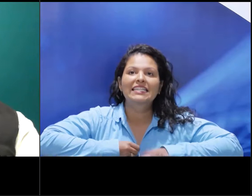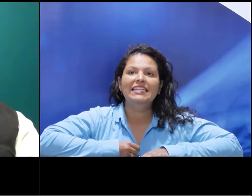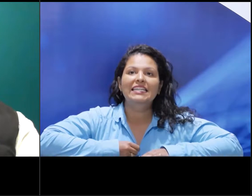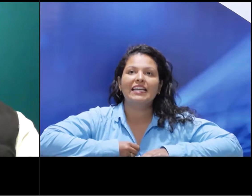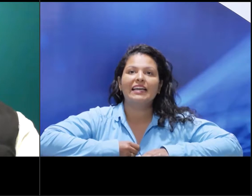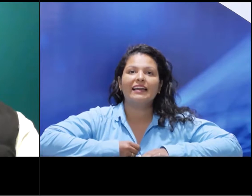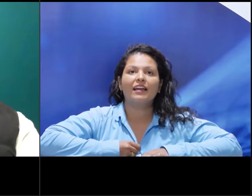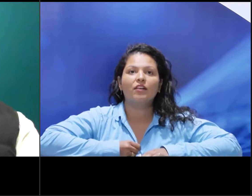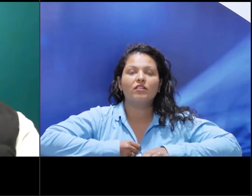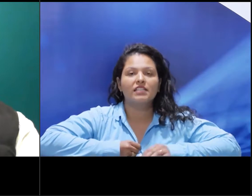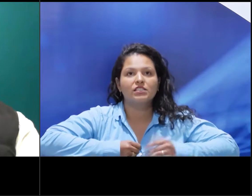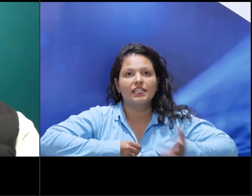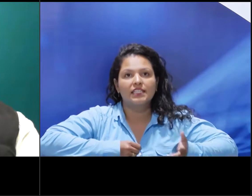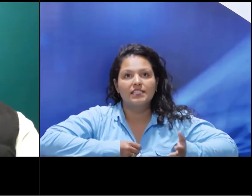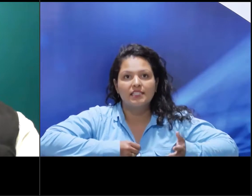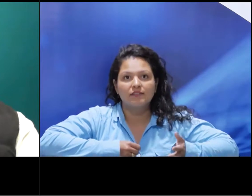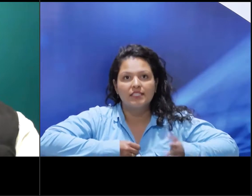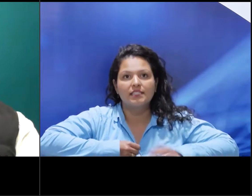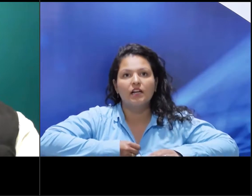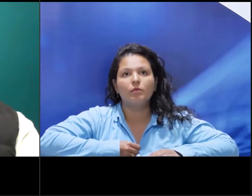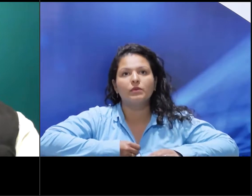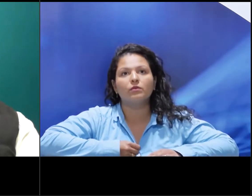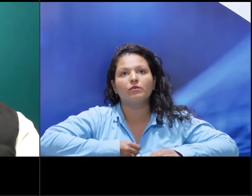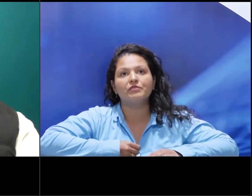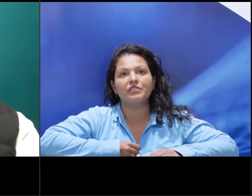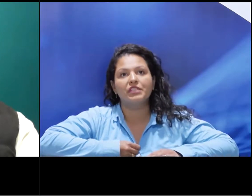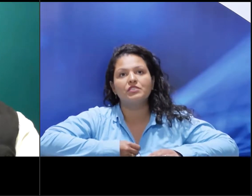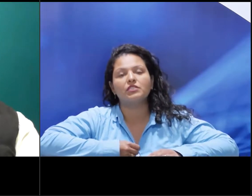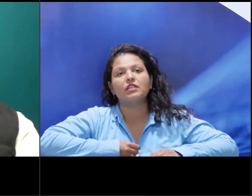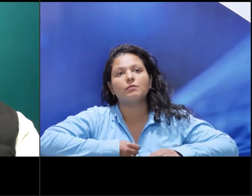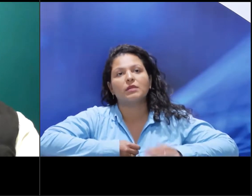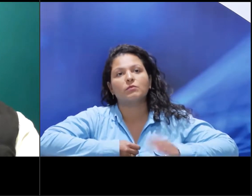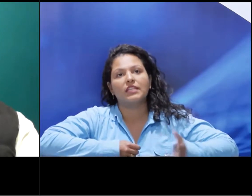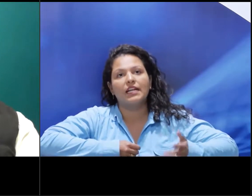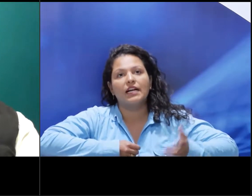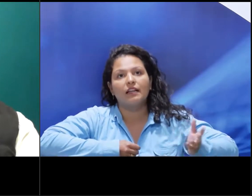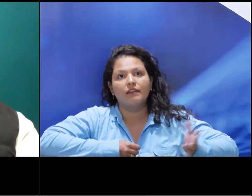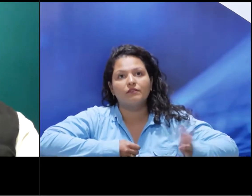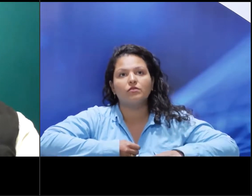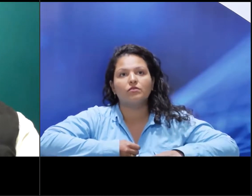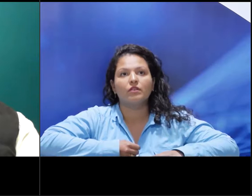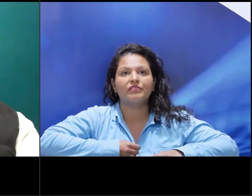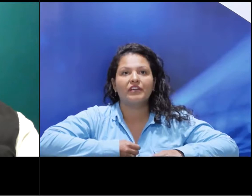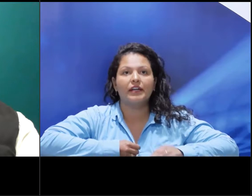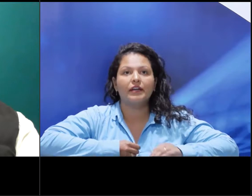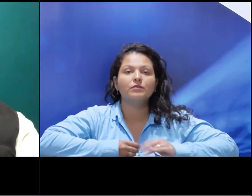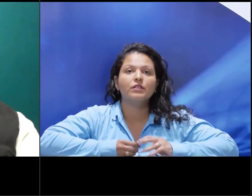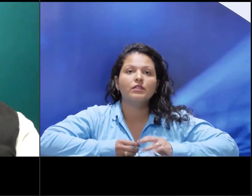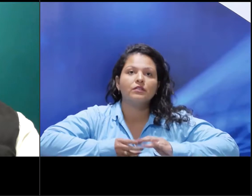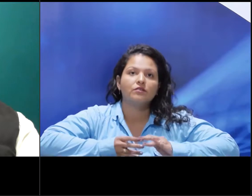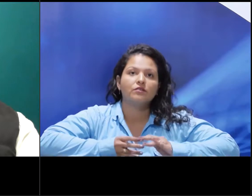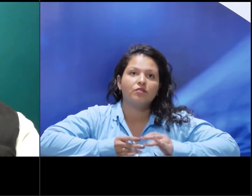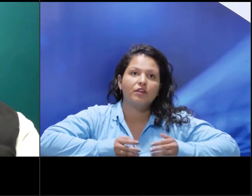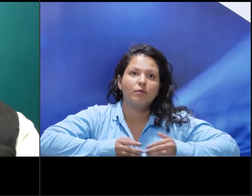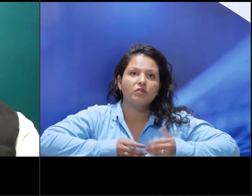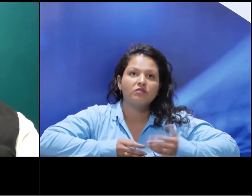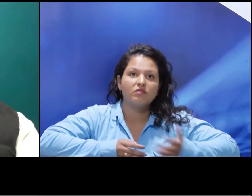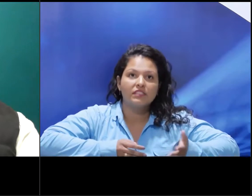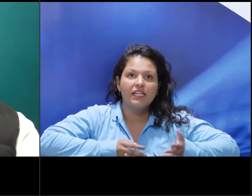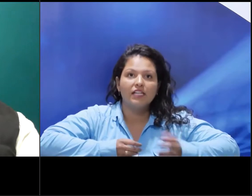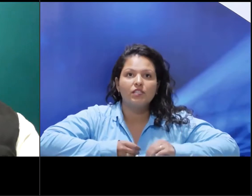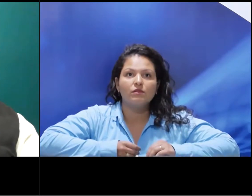bem. Gostaria de agradecer a Vitasal pelo convite para moderar a live do Dr. Rafael. O Rafael que